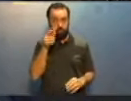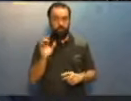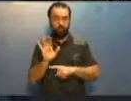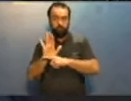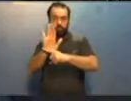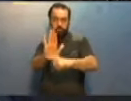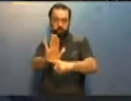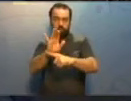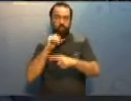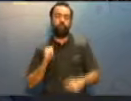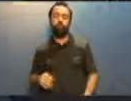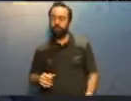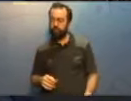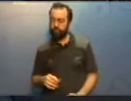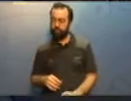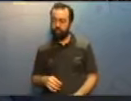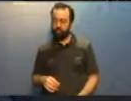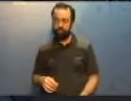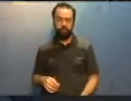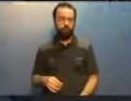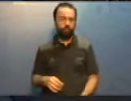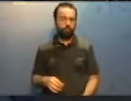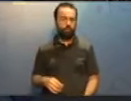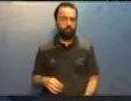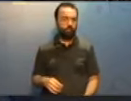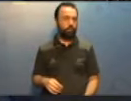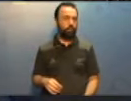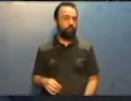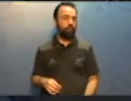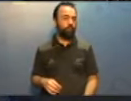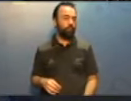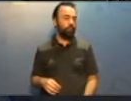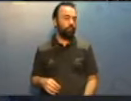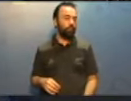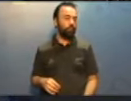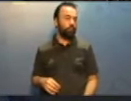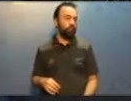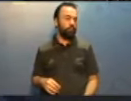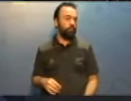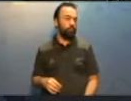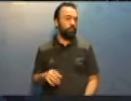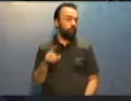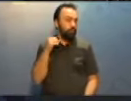da visão nós aprendemos vários movimentos, aprendemos, fazemos estratégias e outras coisas mais.